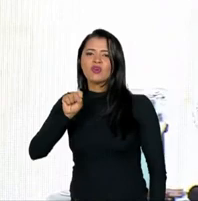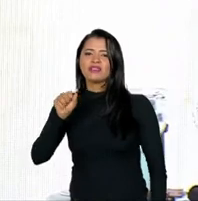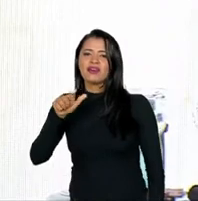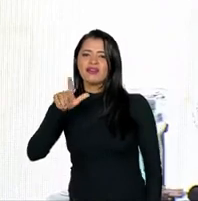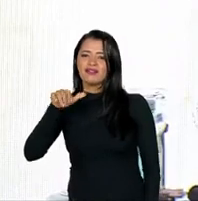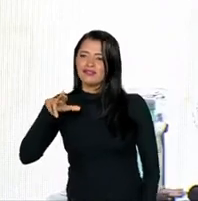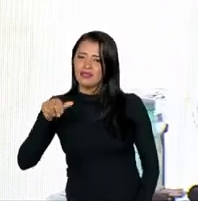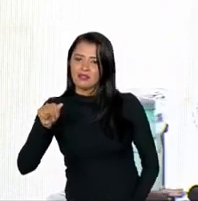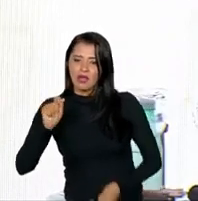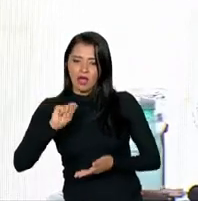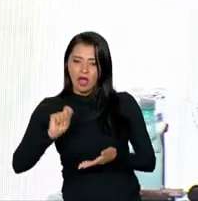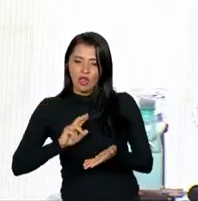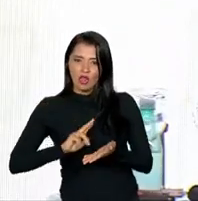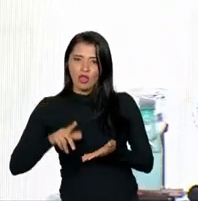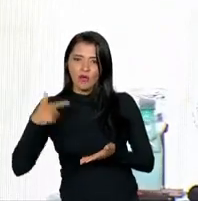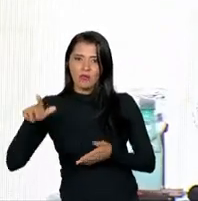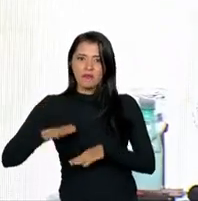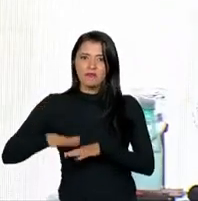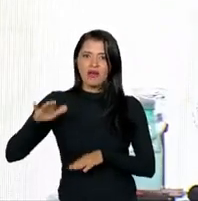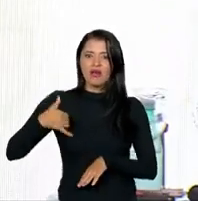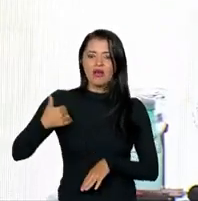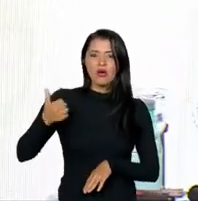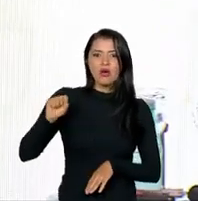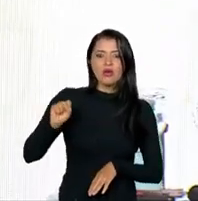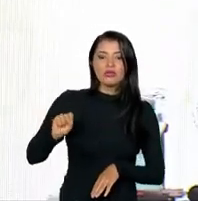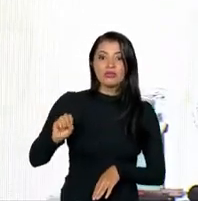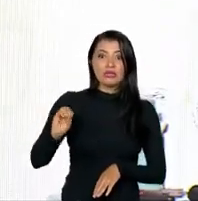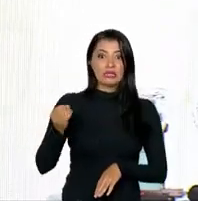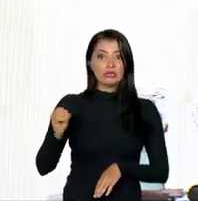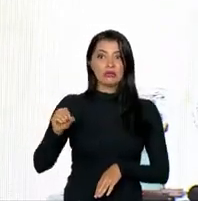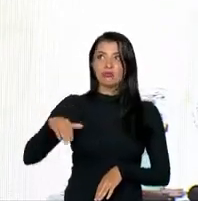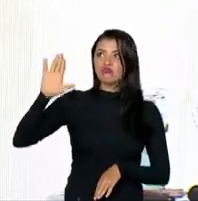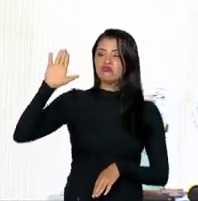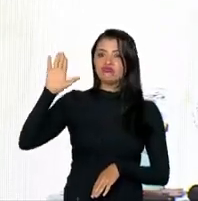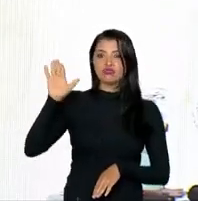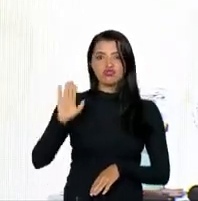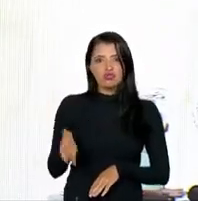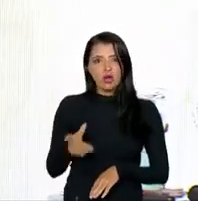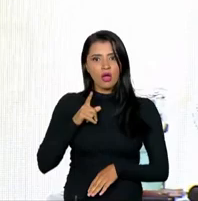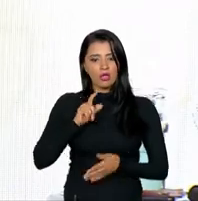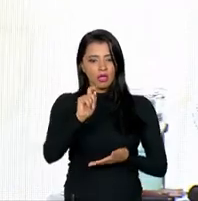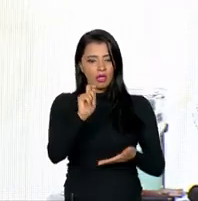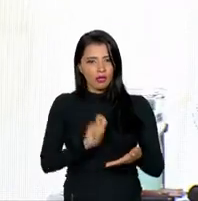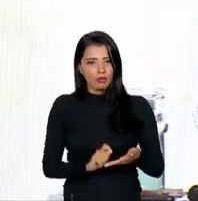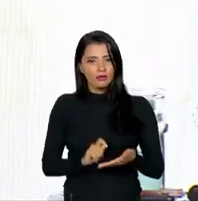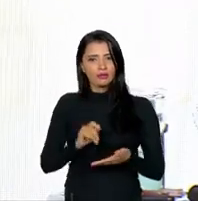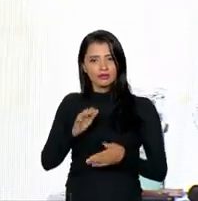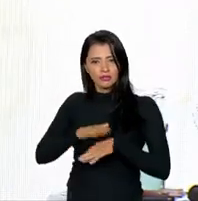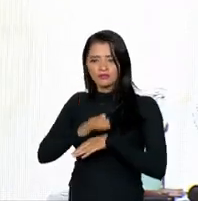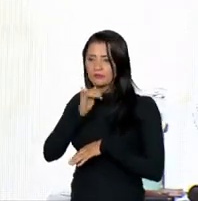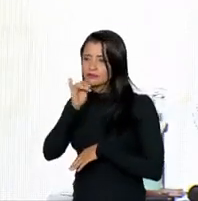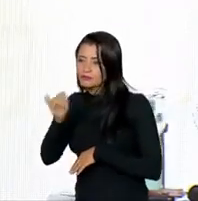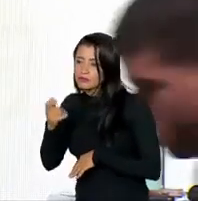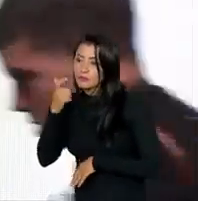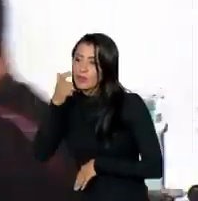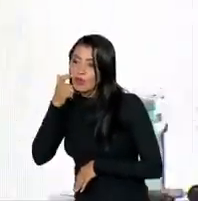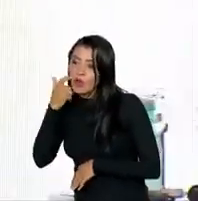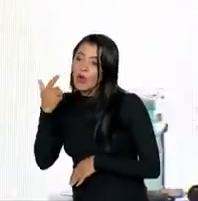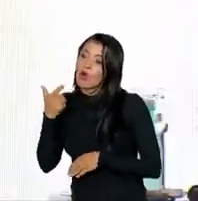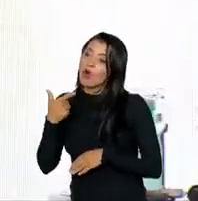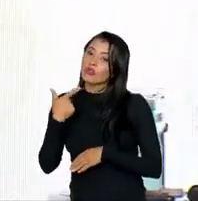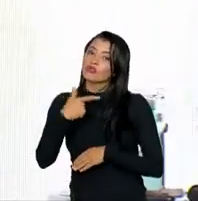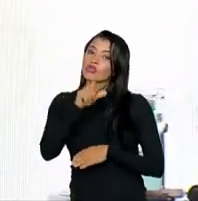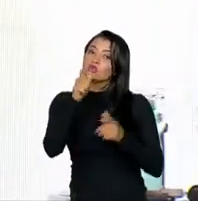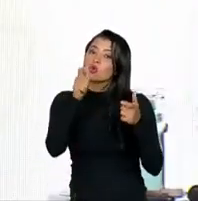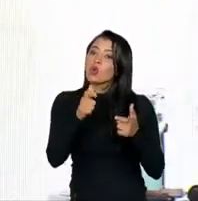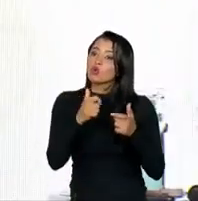nome dela, já com mais de 80 anos. E quando a gente falava para ela, a gente está morando